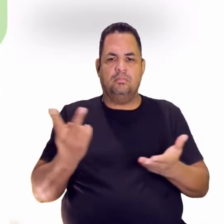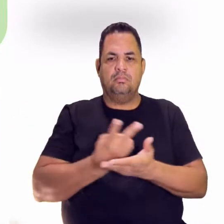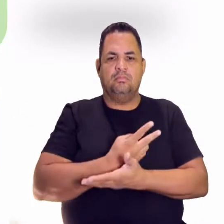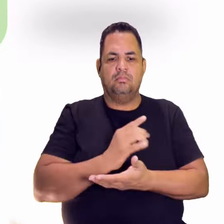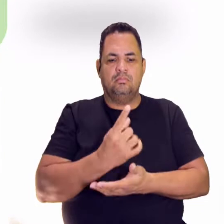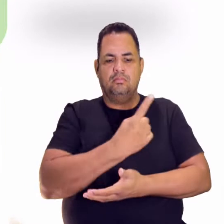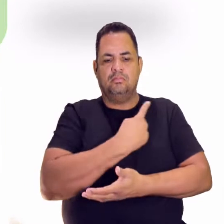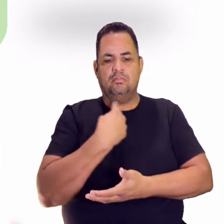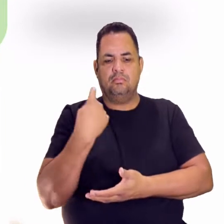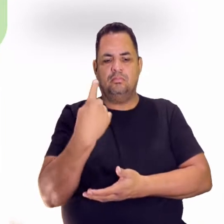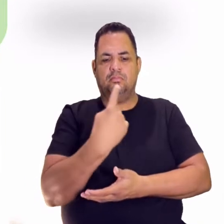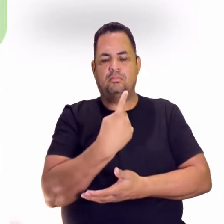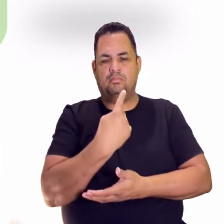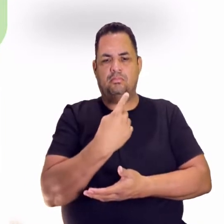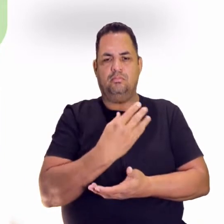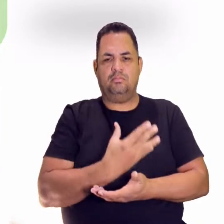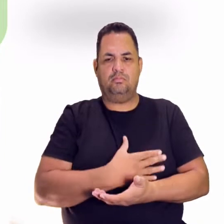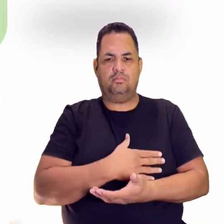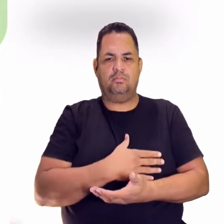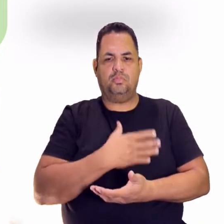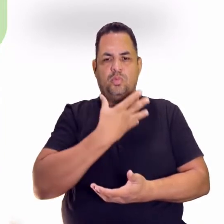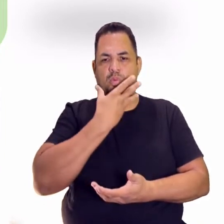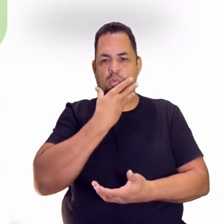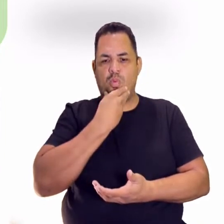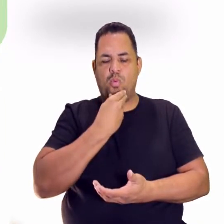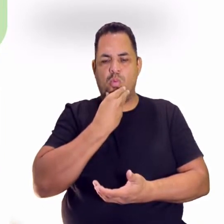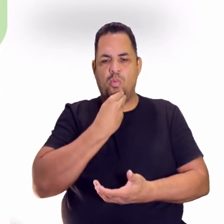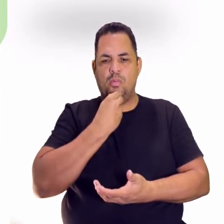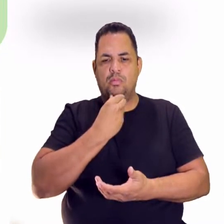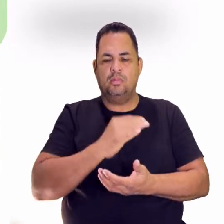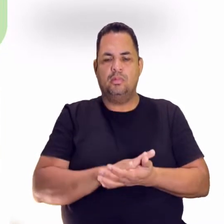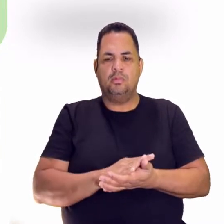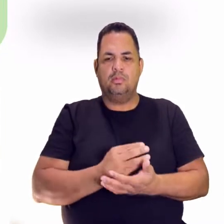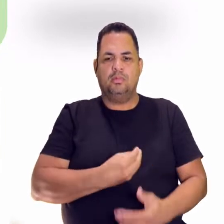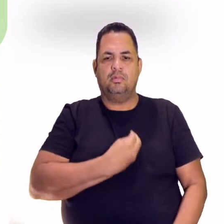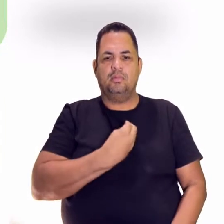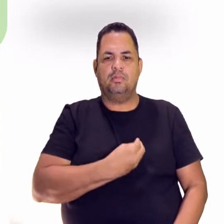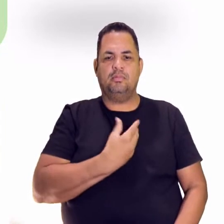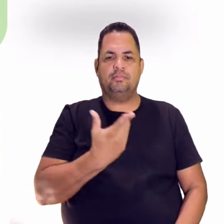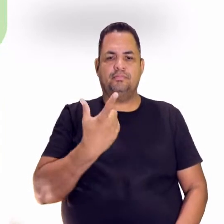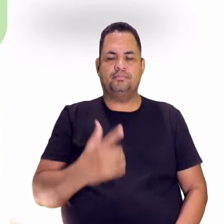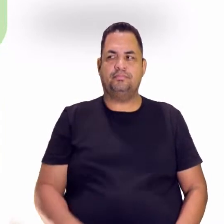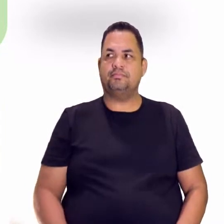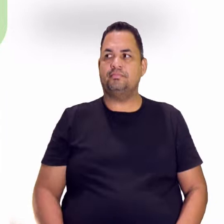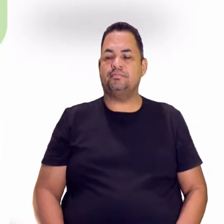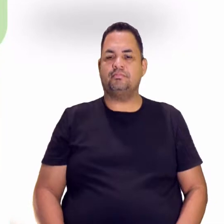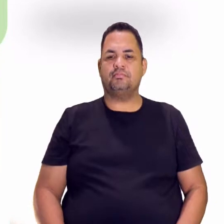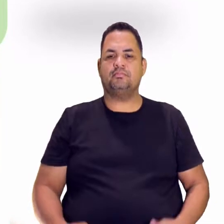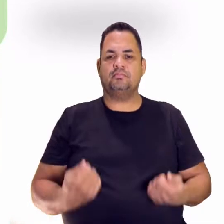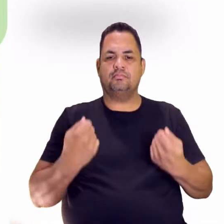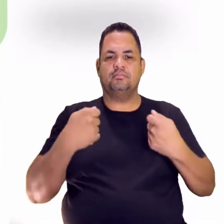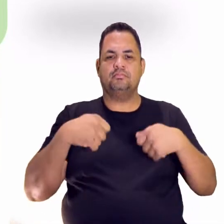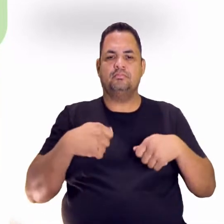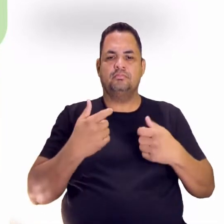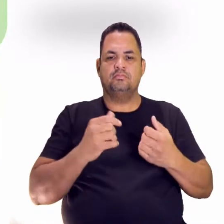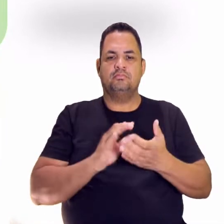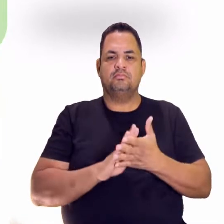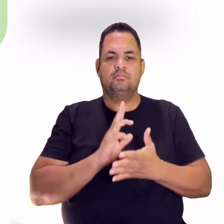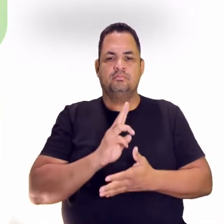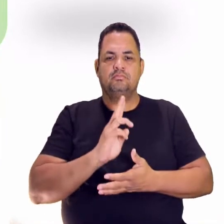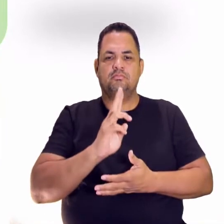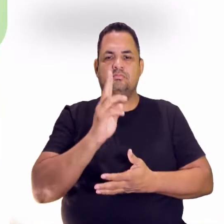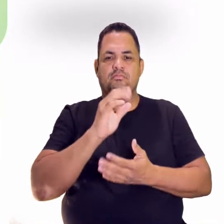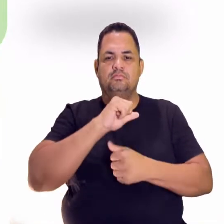em que o homem vive. Então, tá, é bem mesmo a ideia do contemporâneo. A possibilidade de